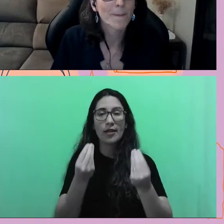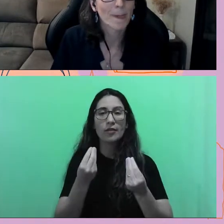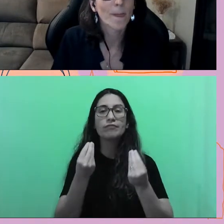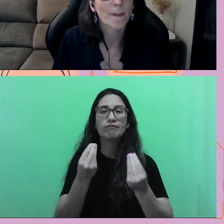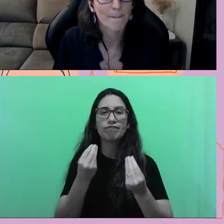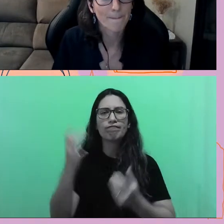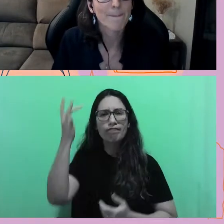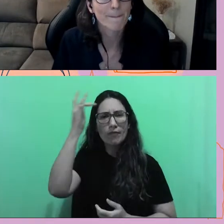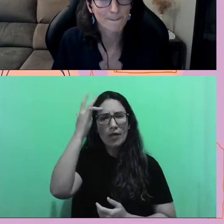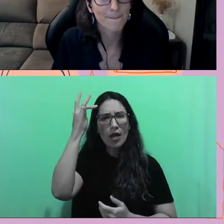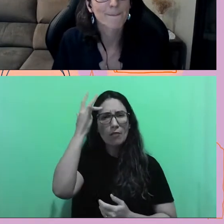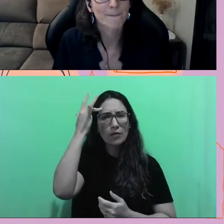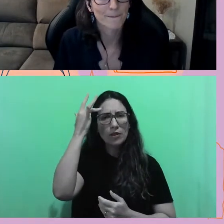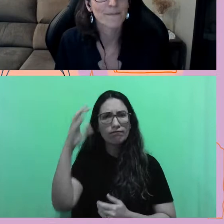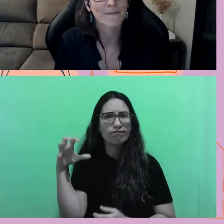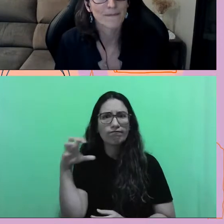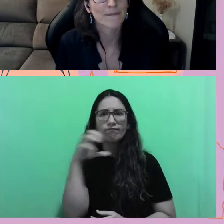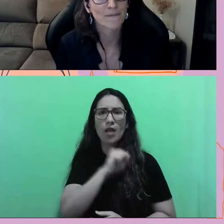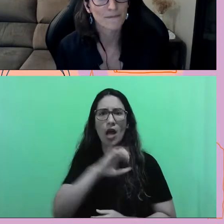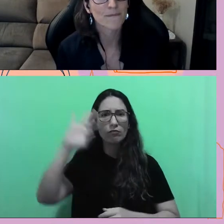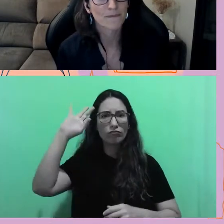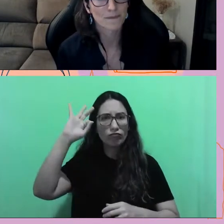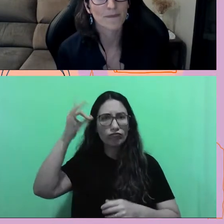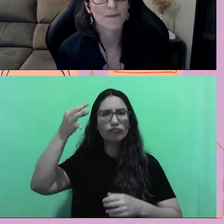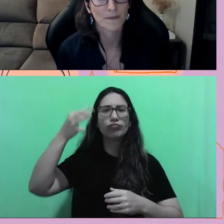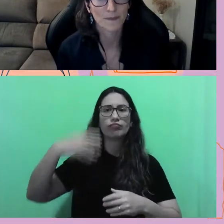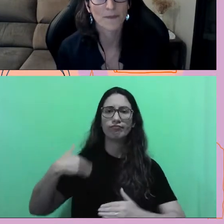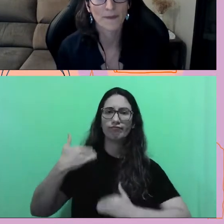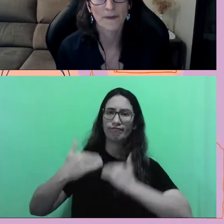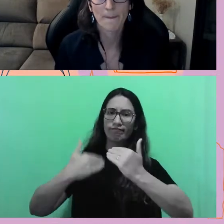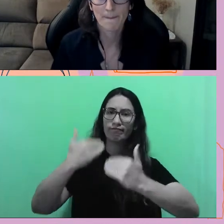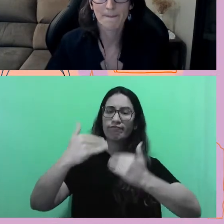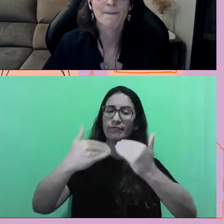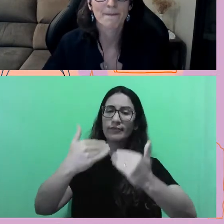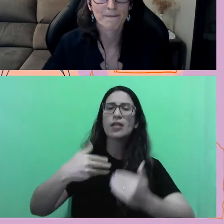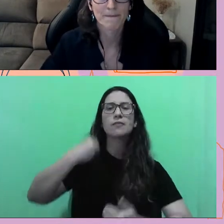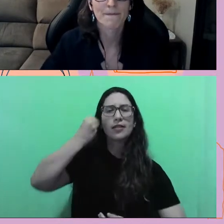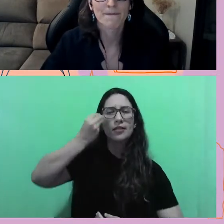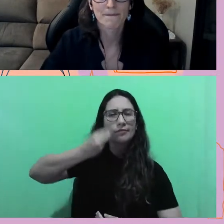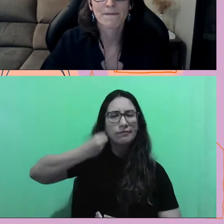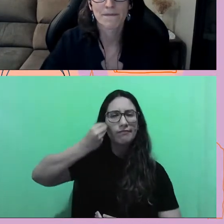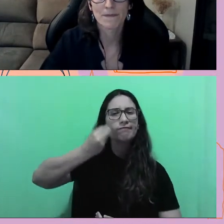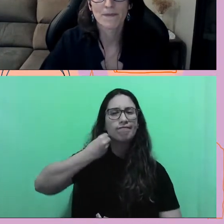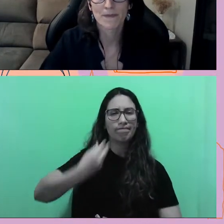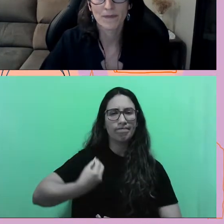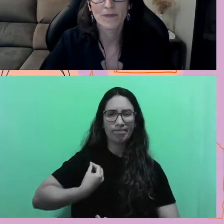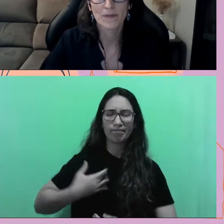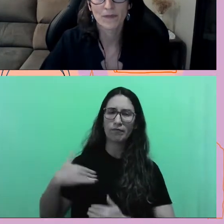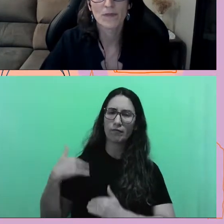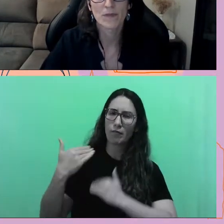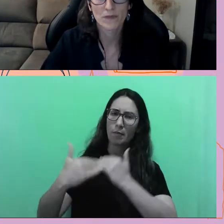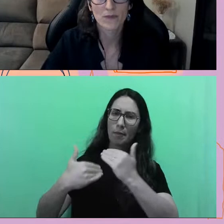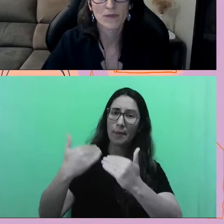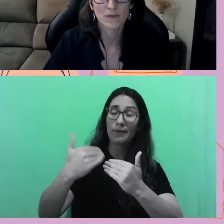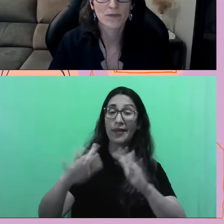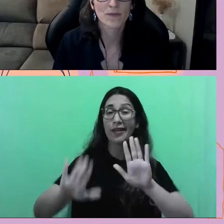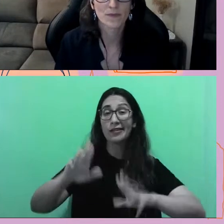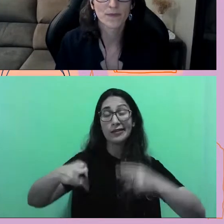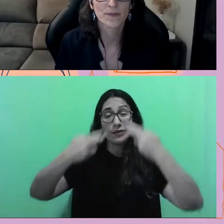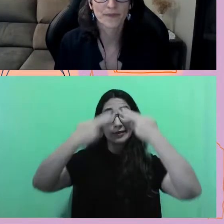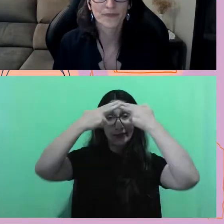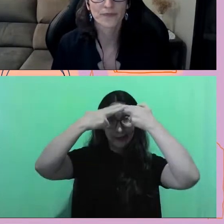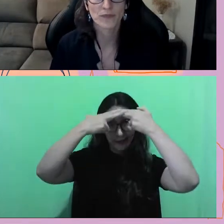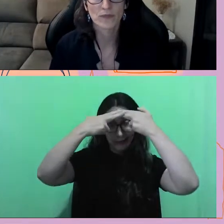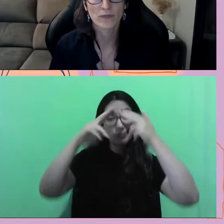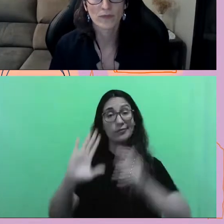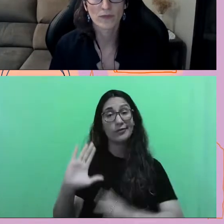amadurece um pouco mais cedo, né, vive, né, tem uma vivência, né, uma experiência de vida um pouco mais traumatizante, que faz com que a gente